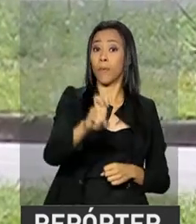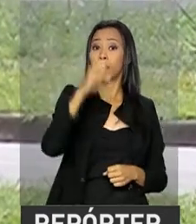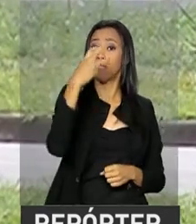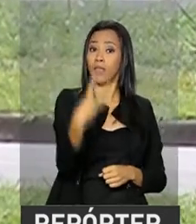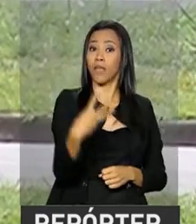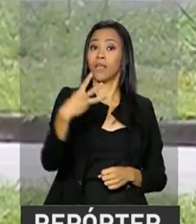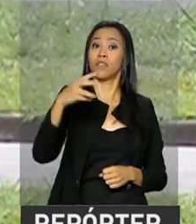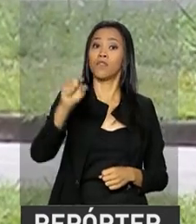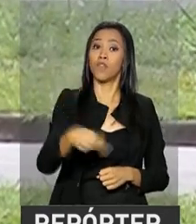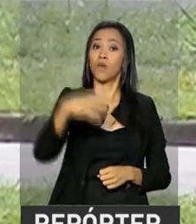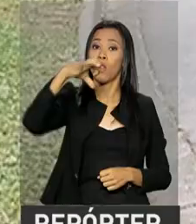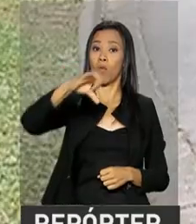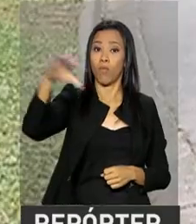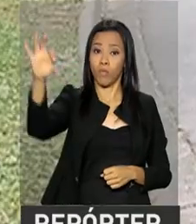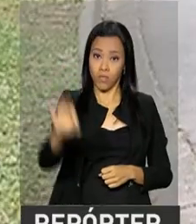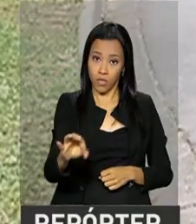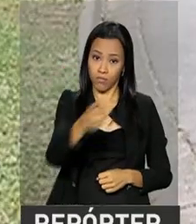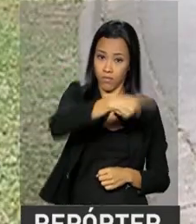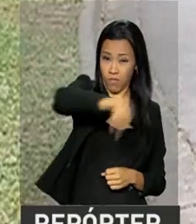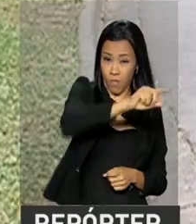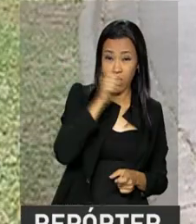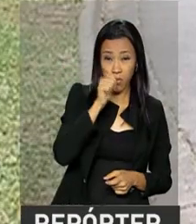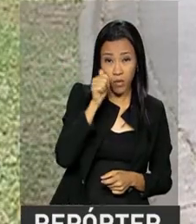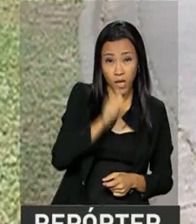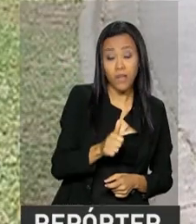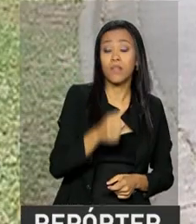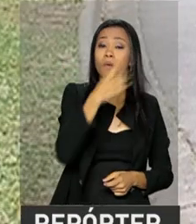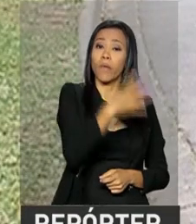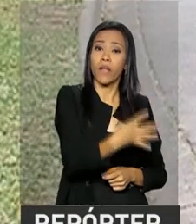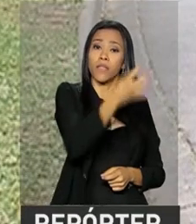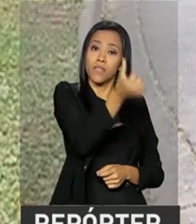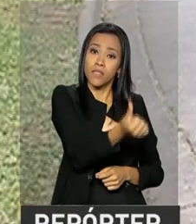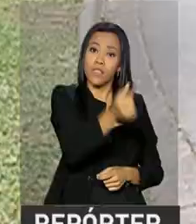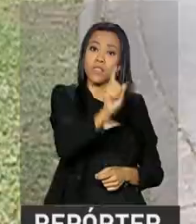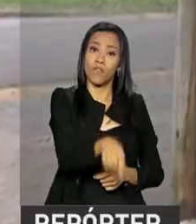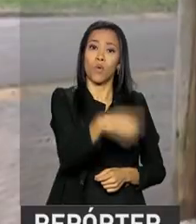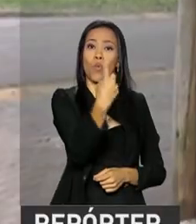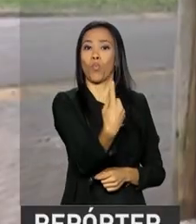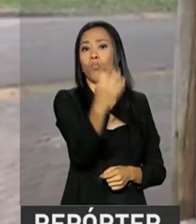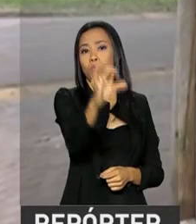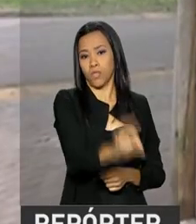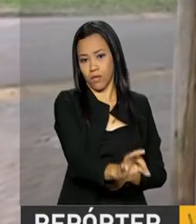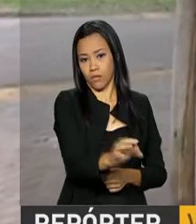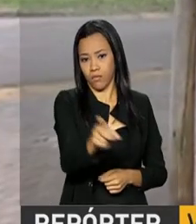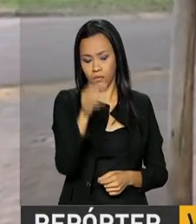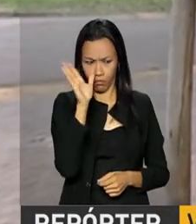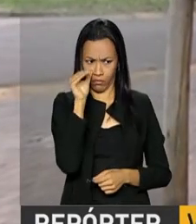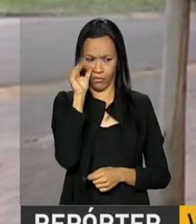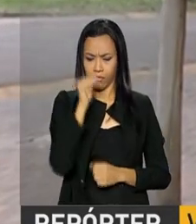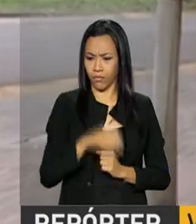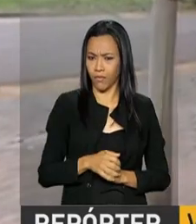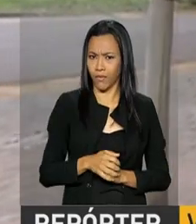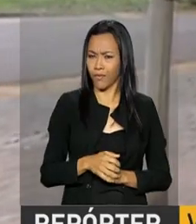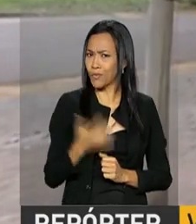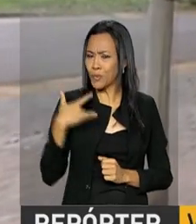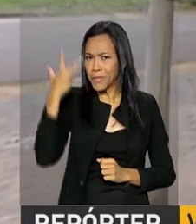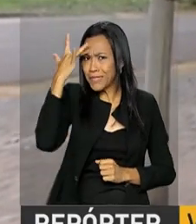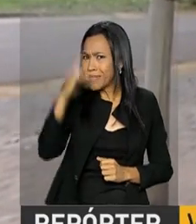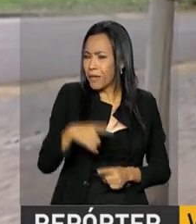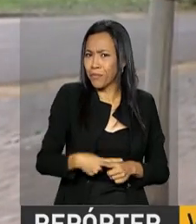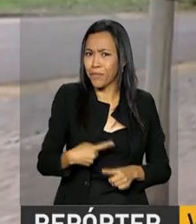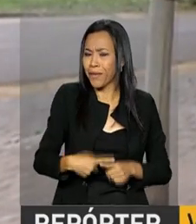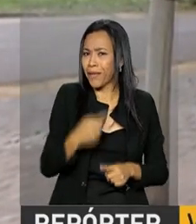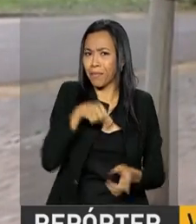53,9 do total as mulheres somam 46,1 é curioso não sei por